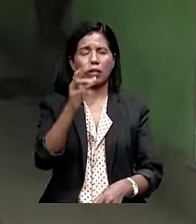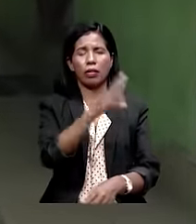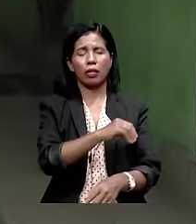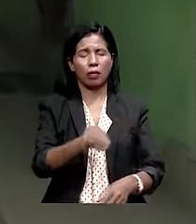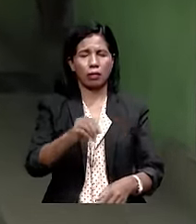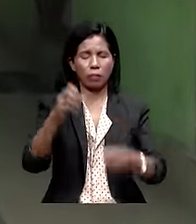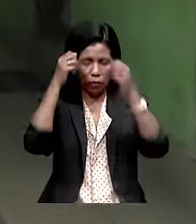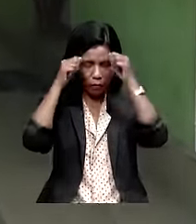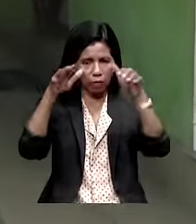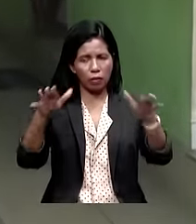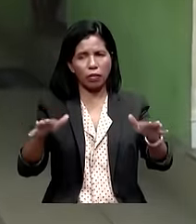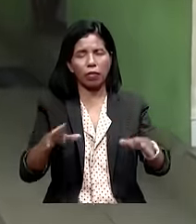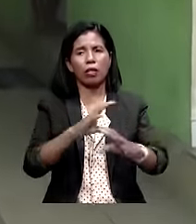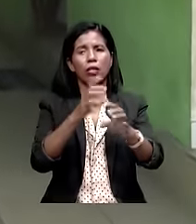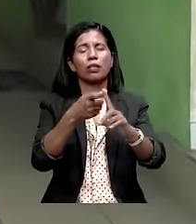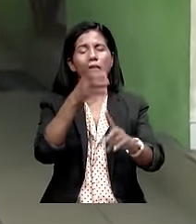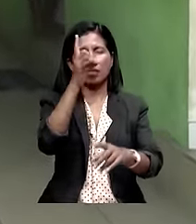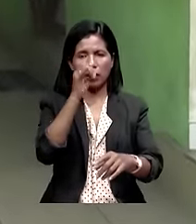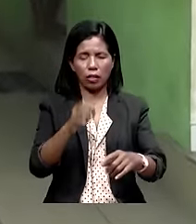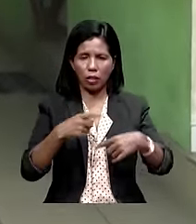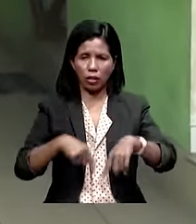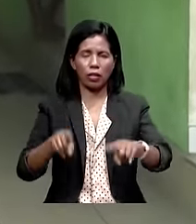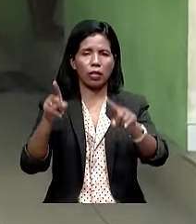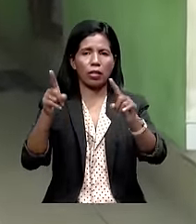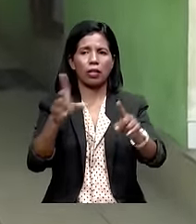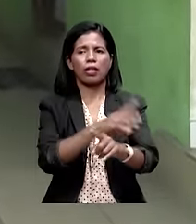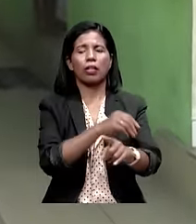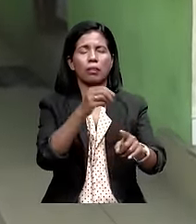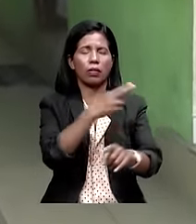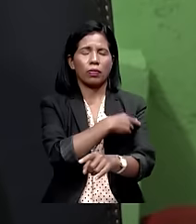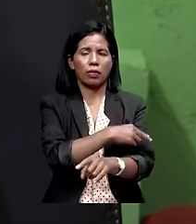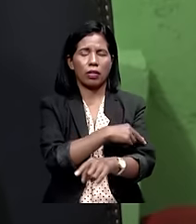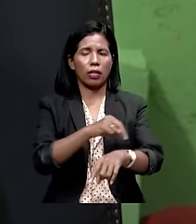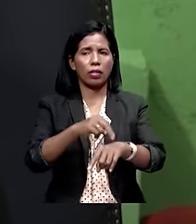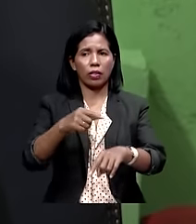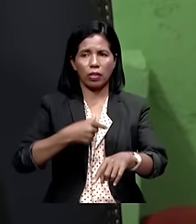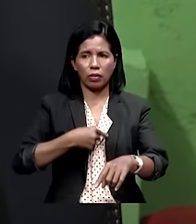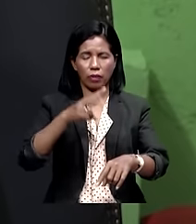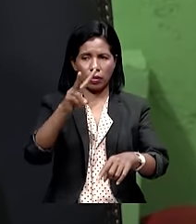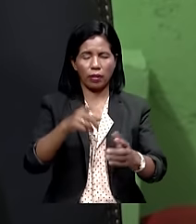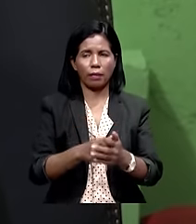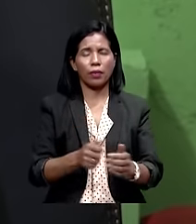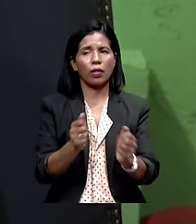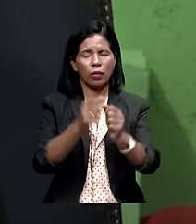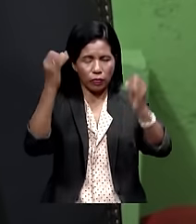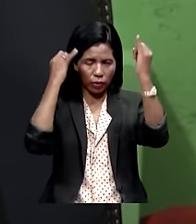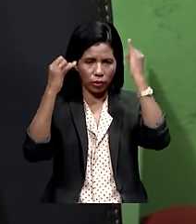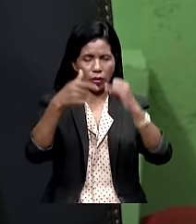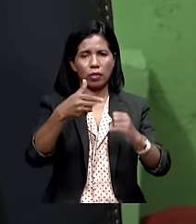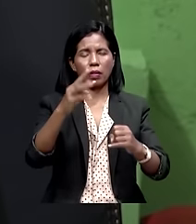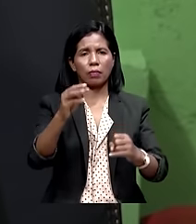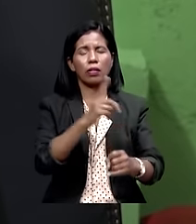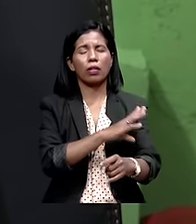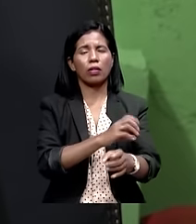atacação, nune ambulância Rusidili Medical Center, makalo evacuação bo Hospital Nacional Gir Valadares. O informação ne ZMN confirma